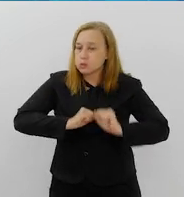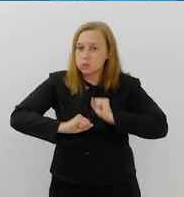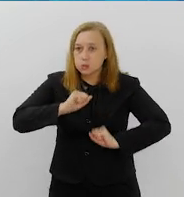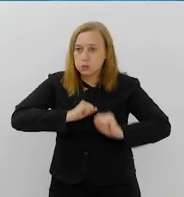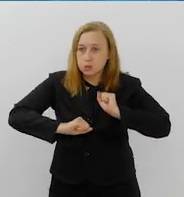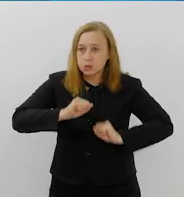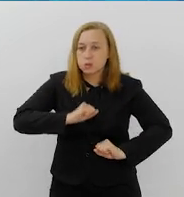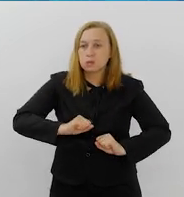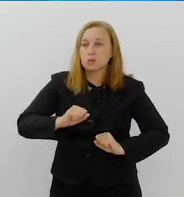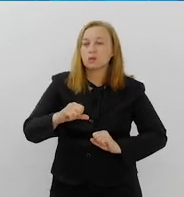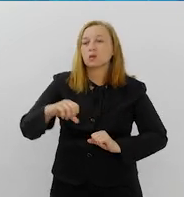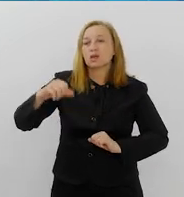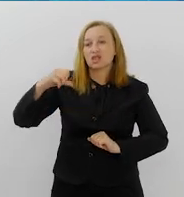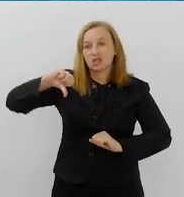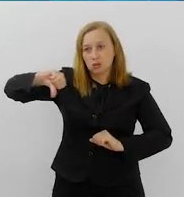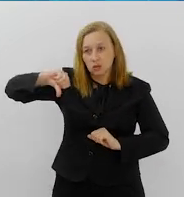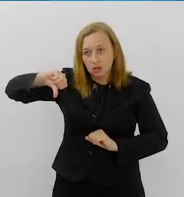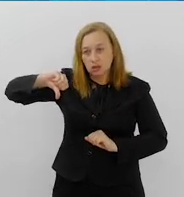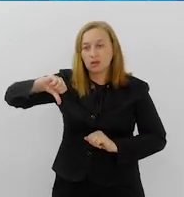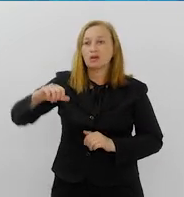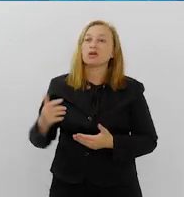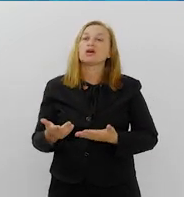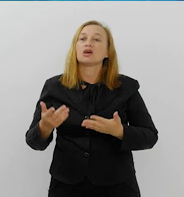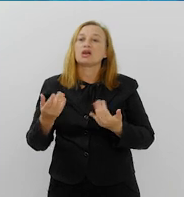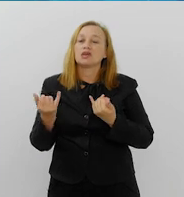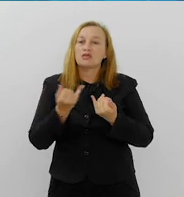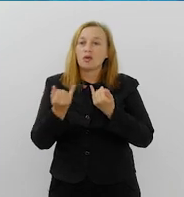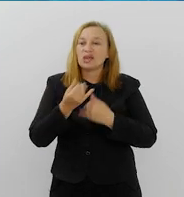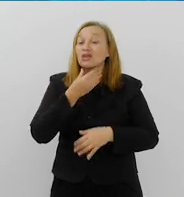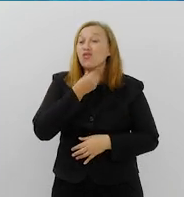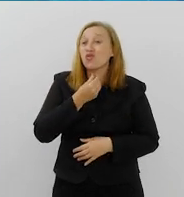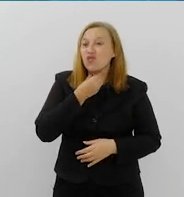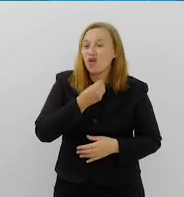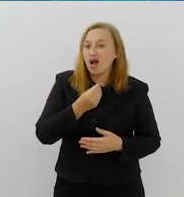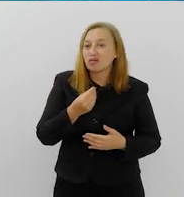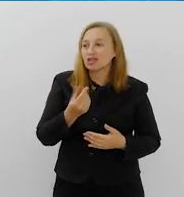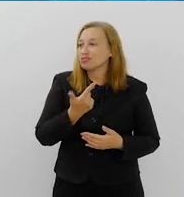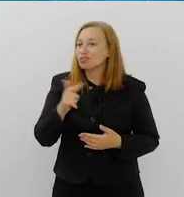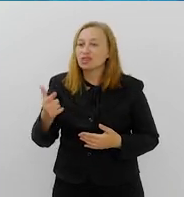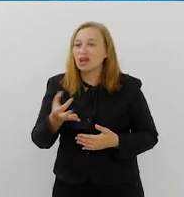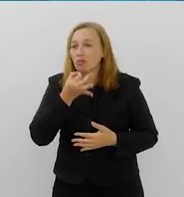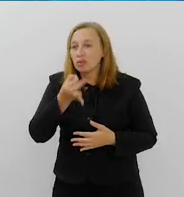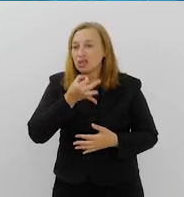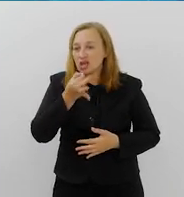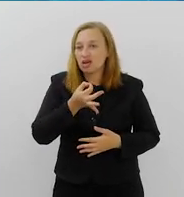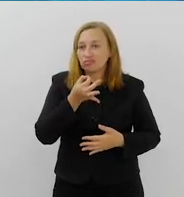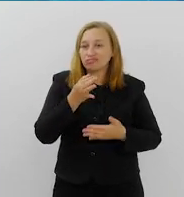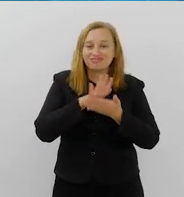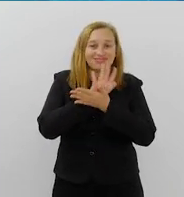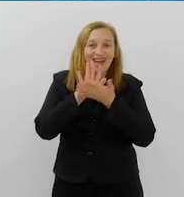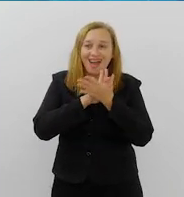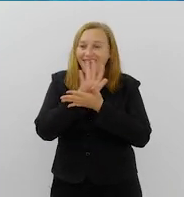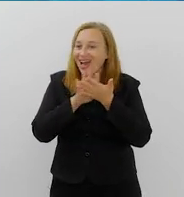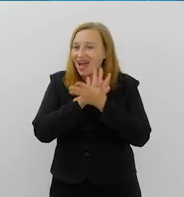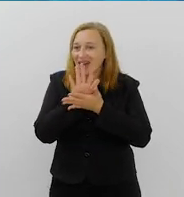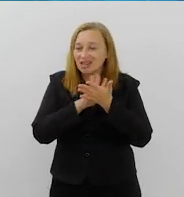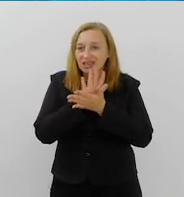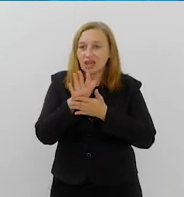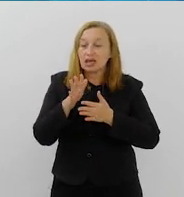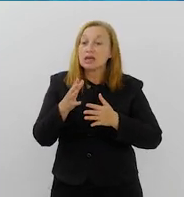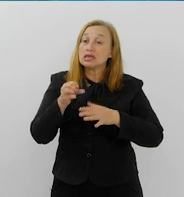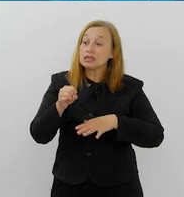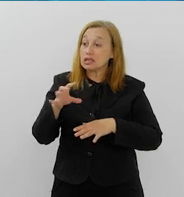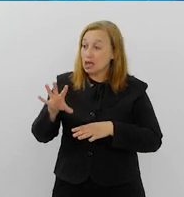pontos negativos, a disseminação de fake news sem questionamento, chegou ali, encaminhei, né? E